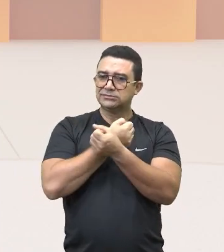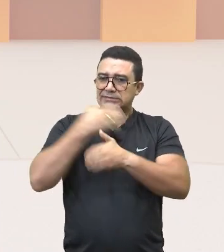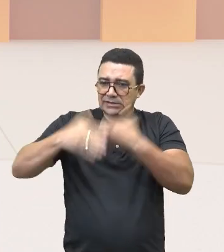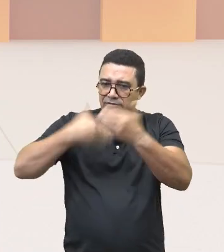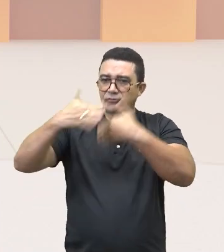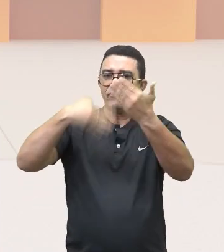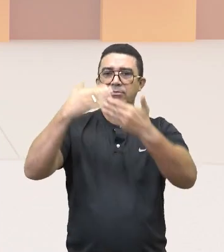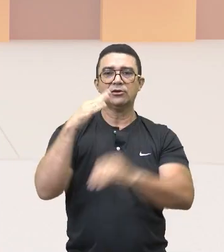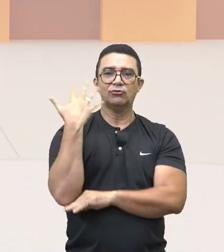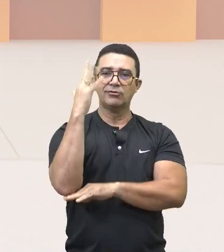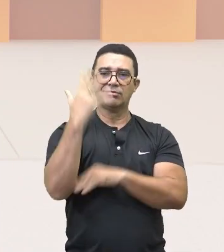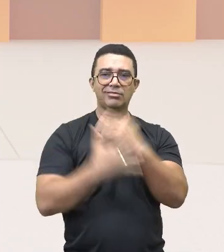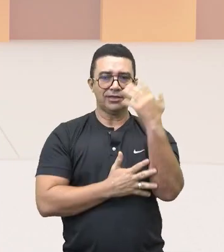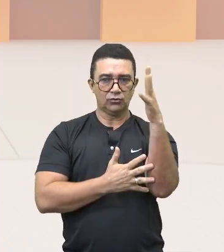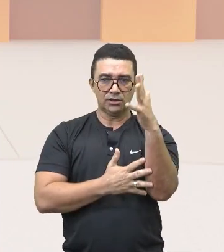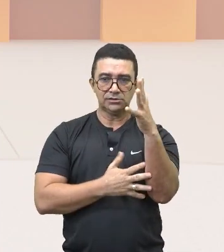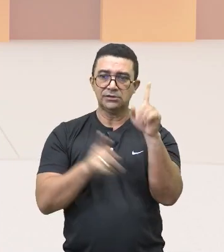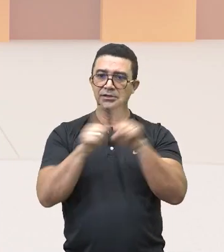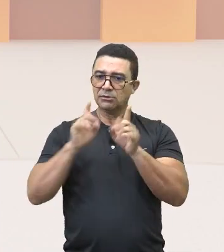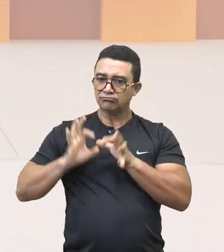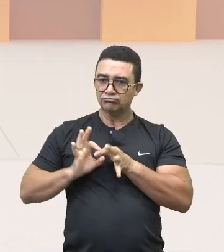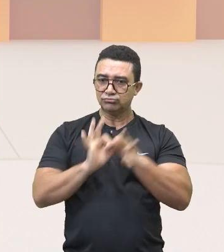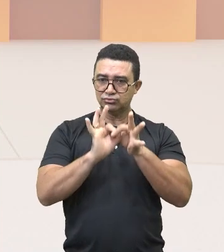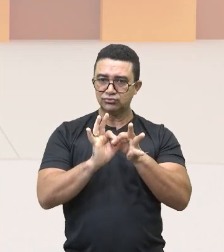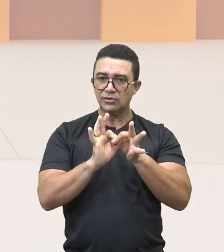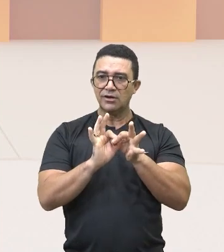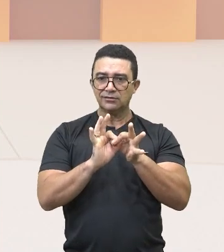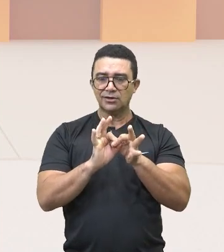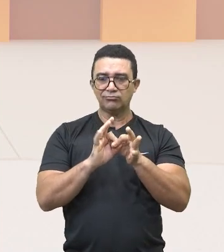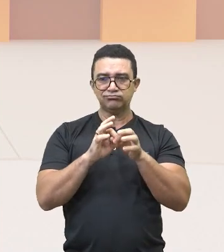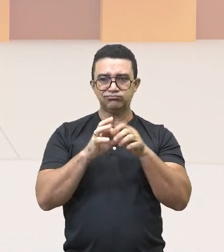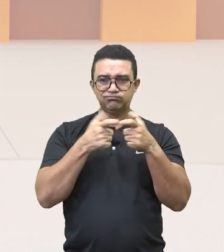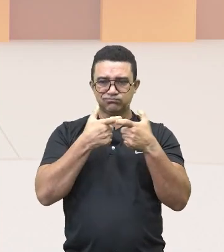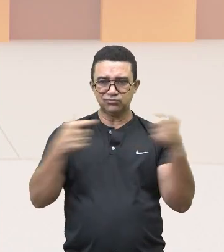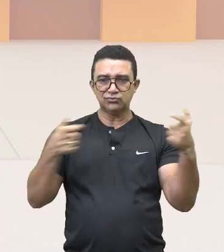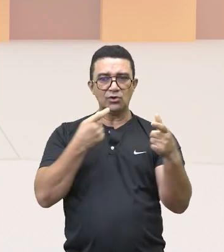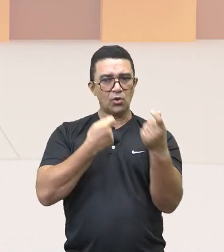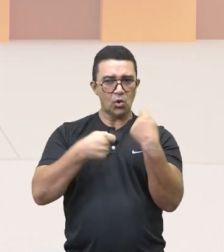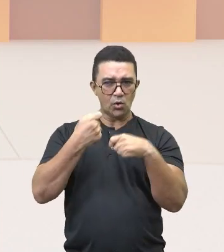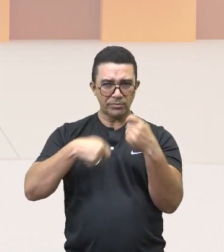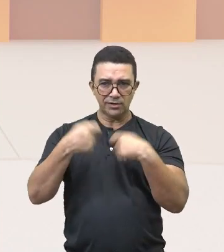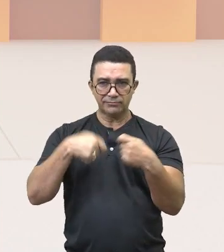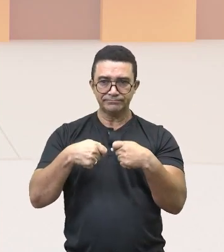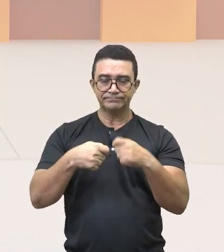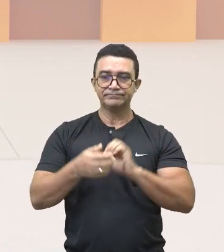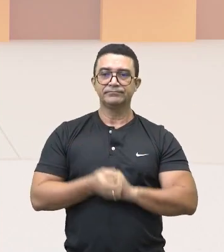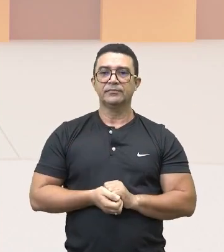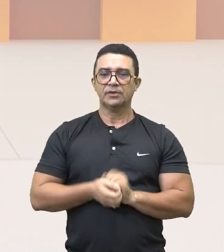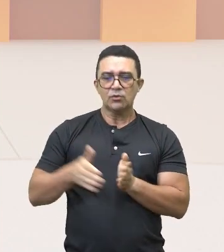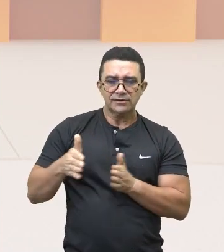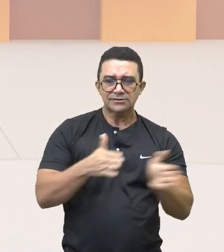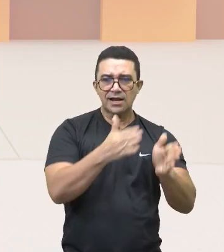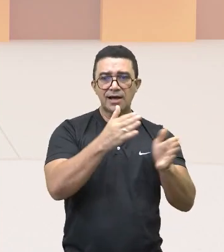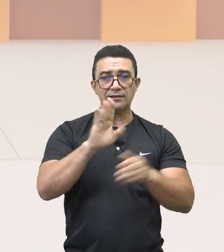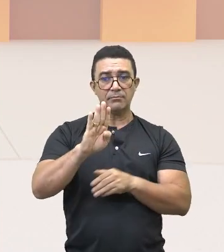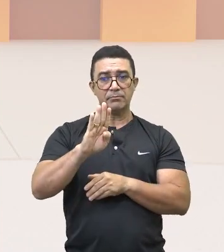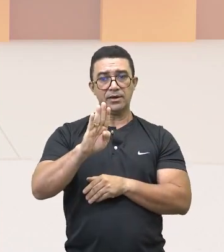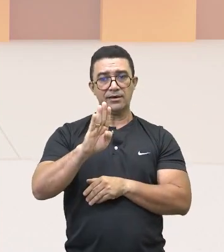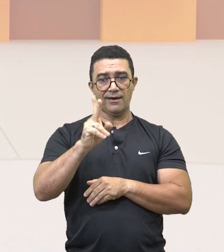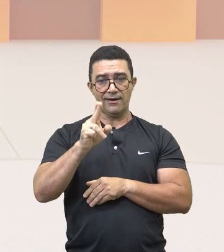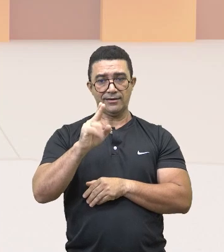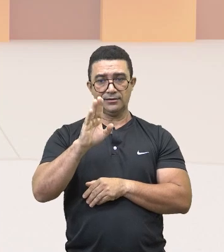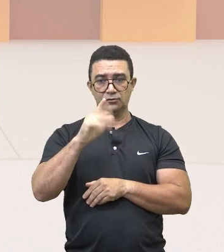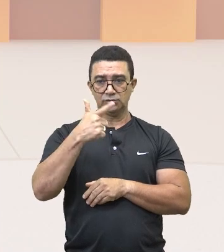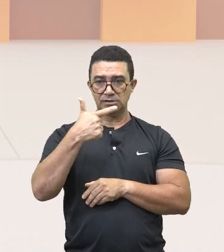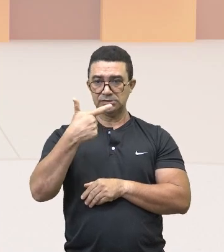com a economia, né? Com o crescimento da riqueza. A rodovia transamazônica que a gente viu agora há pouco, ela devastou